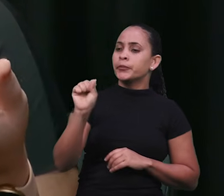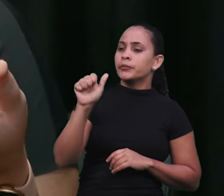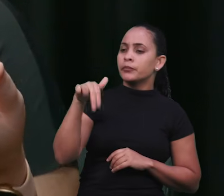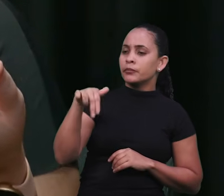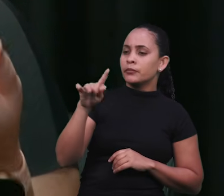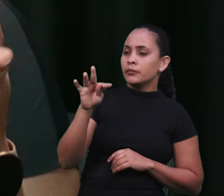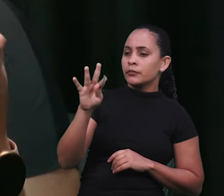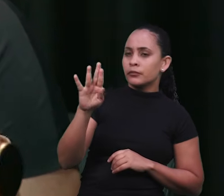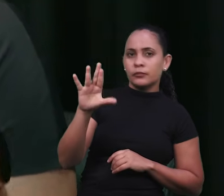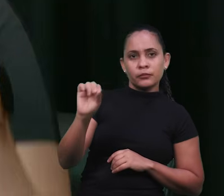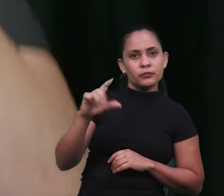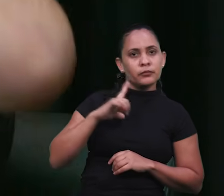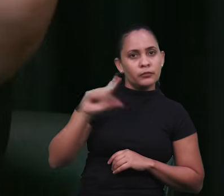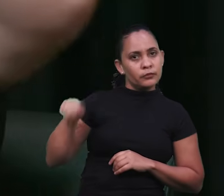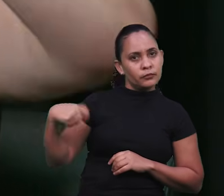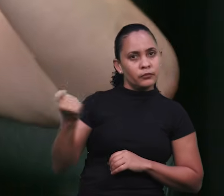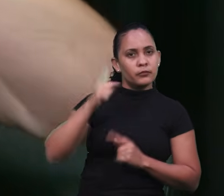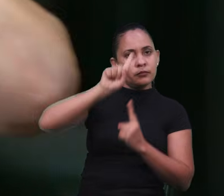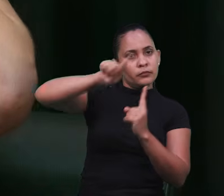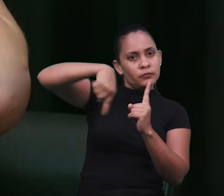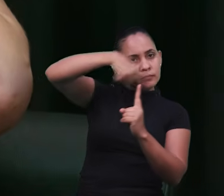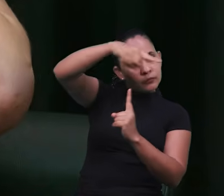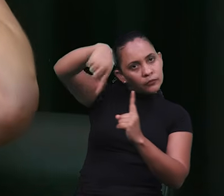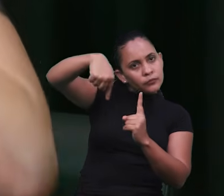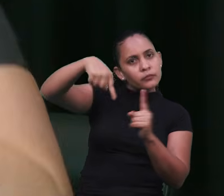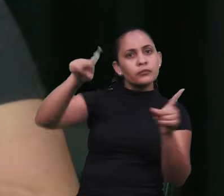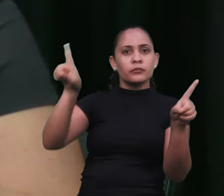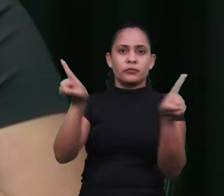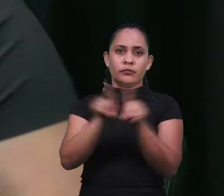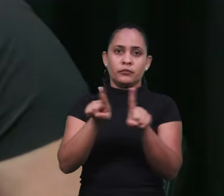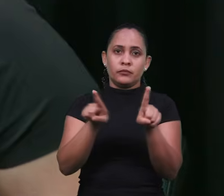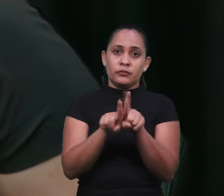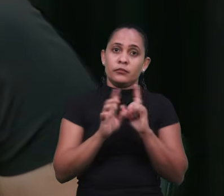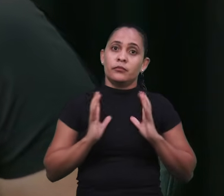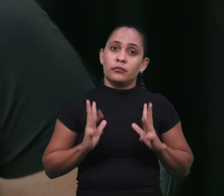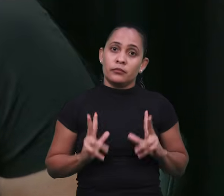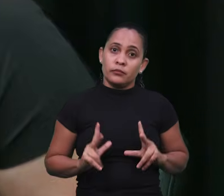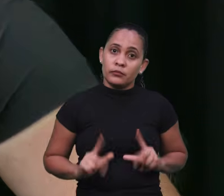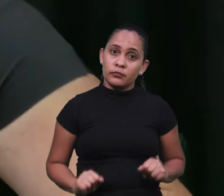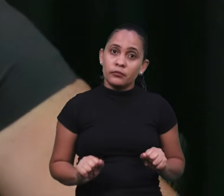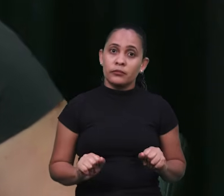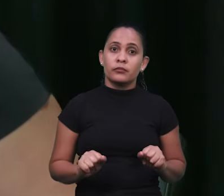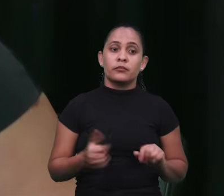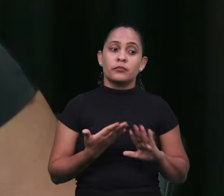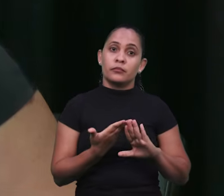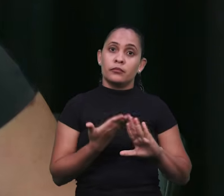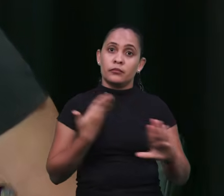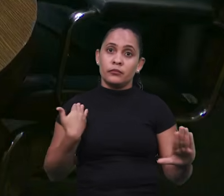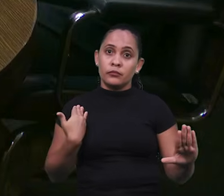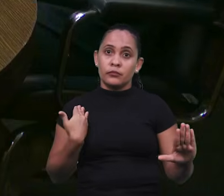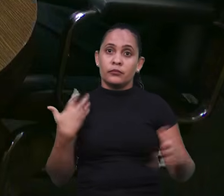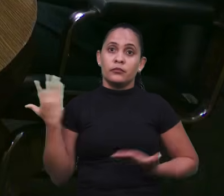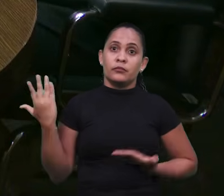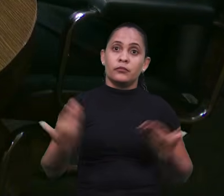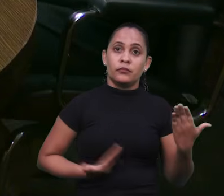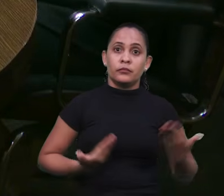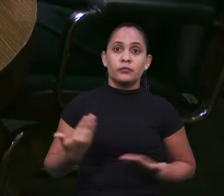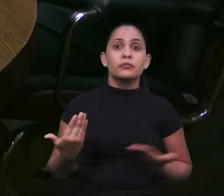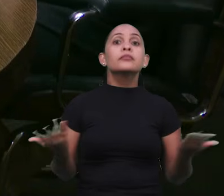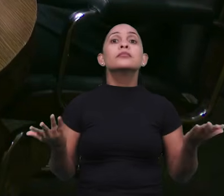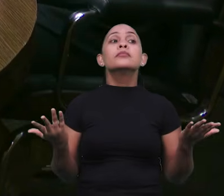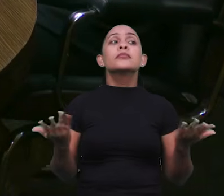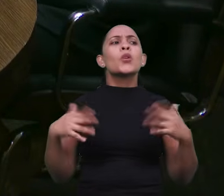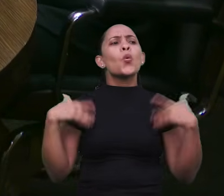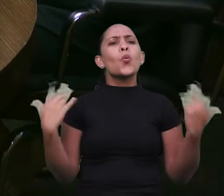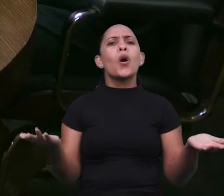né? Porque tem o sinal de santo, tem o sinal de santo, tem o sinal de santo, tem o sinal de santo.